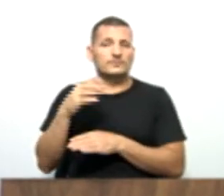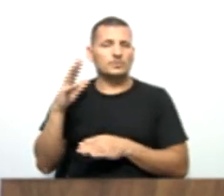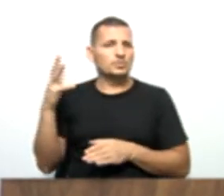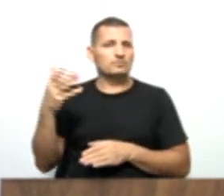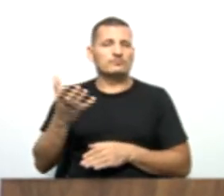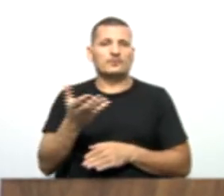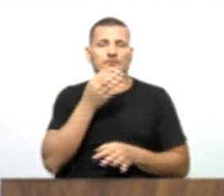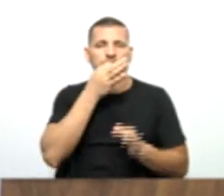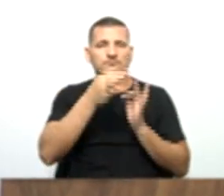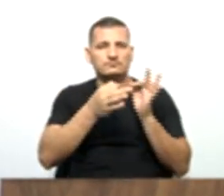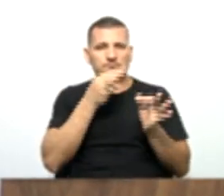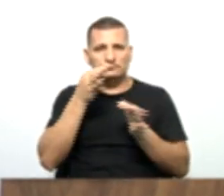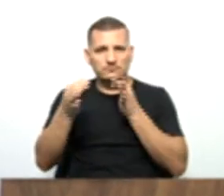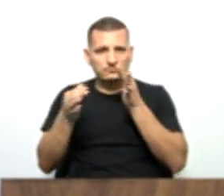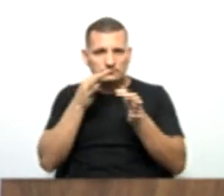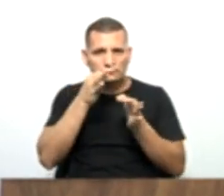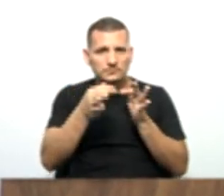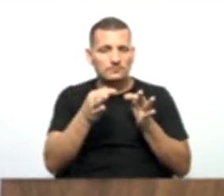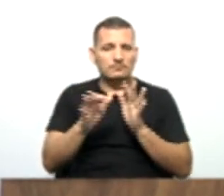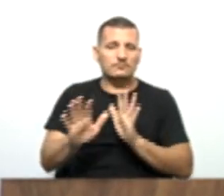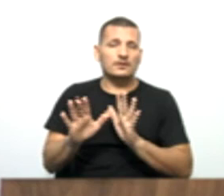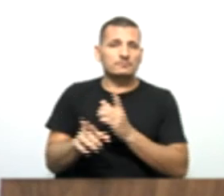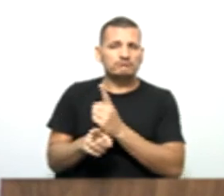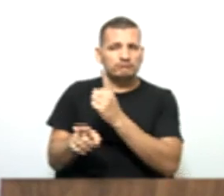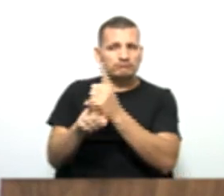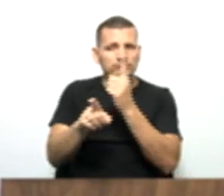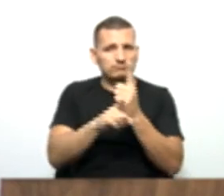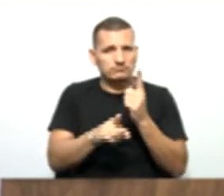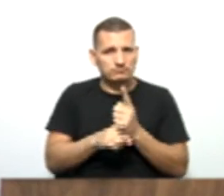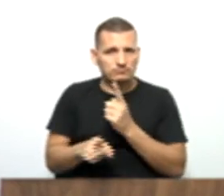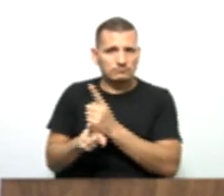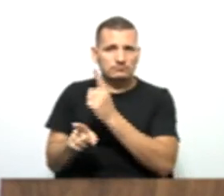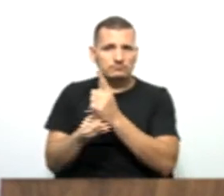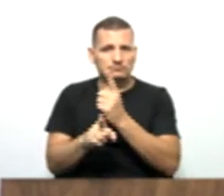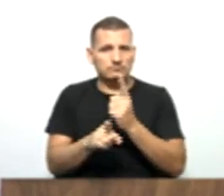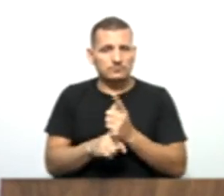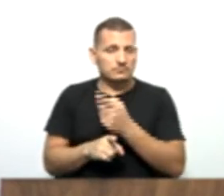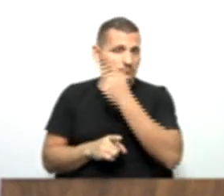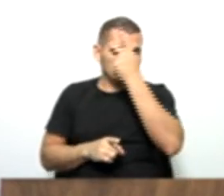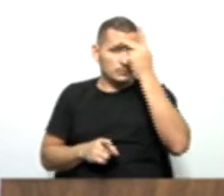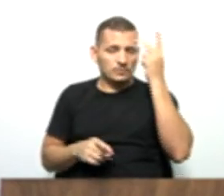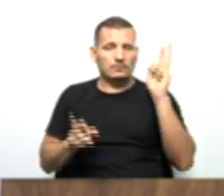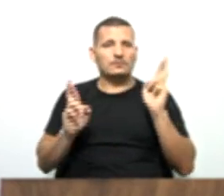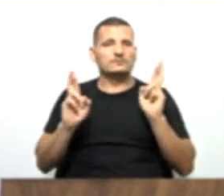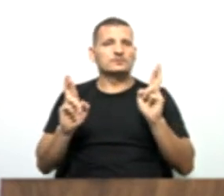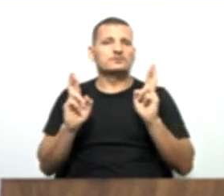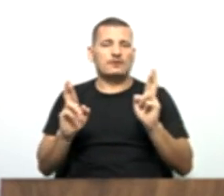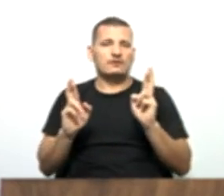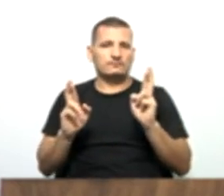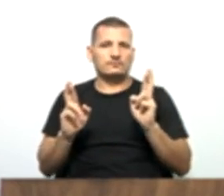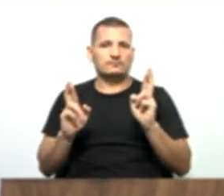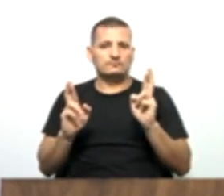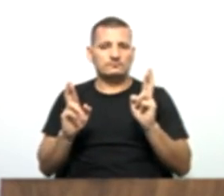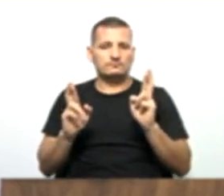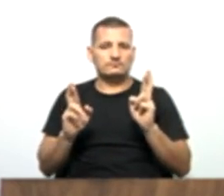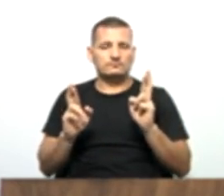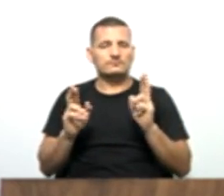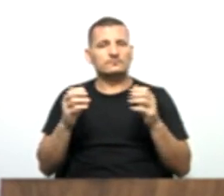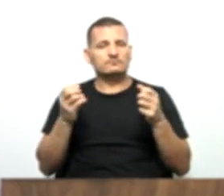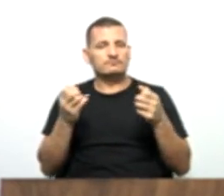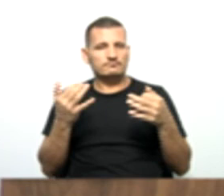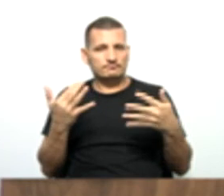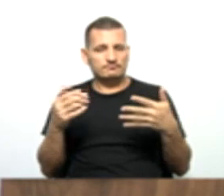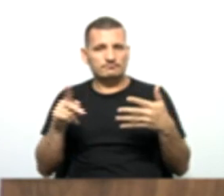opinião. Só que deve ser identificado pessoas ou pessoa responsável por aquele procedimento, tá? Como o professor